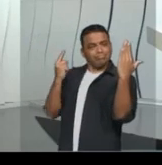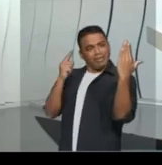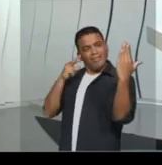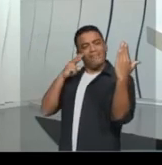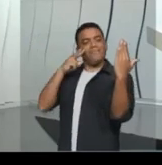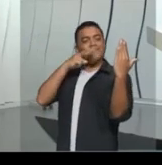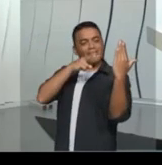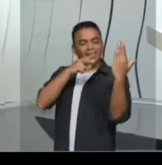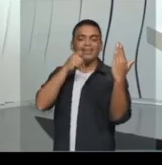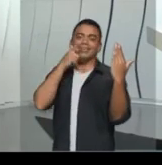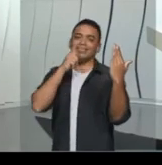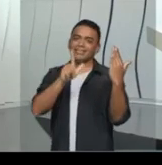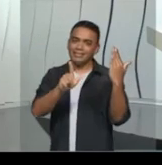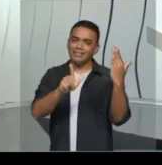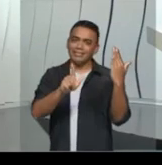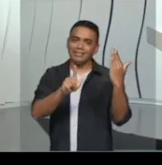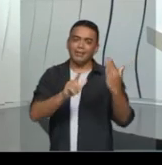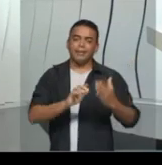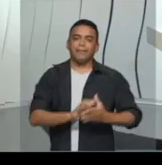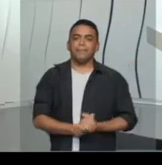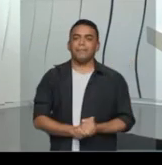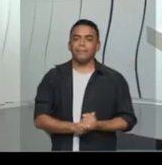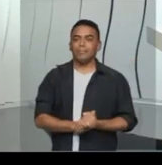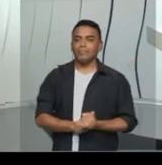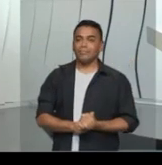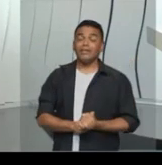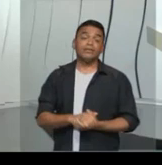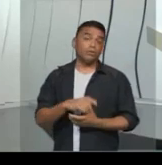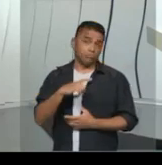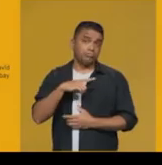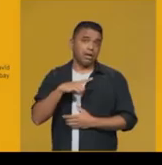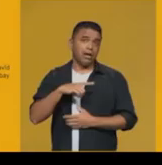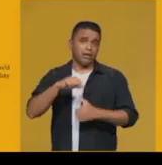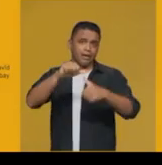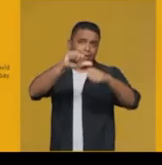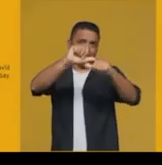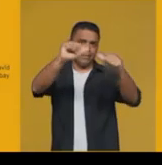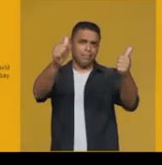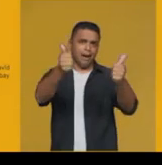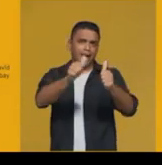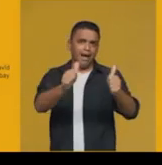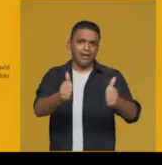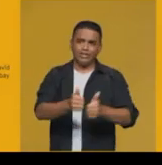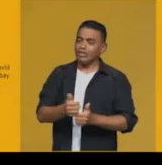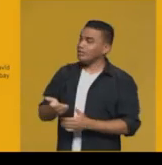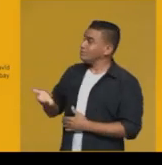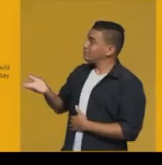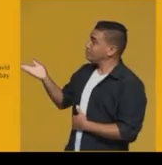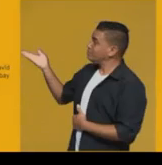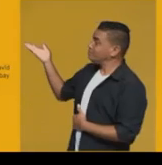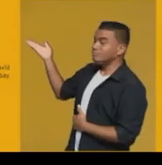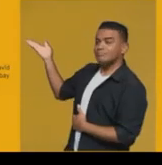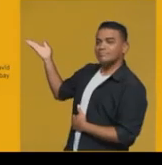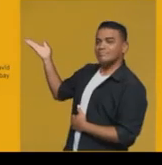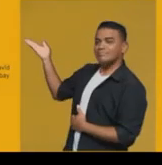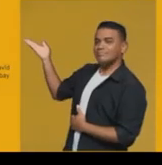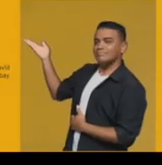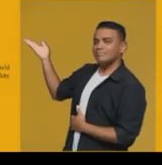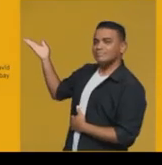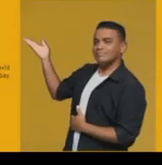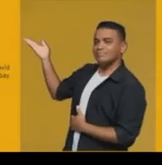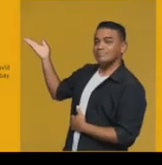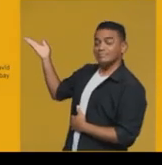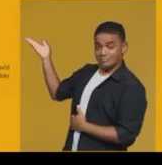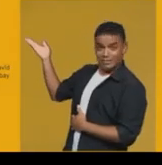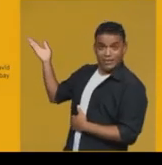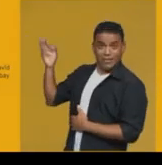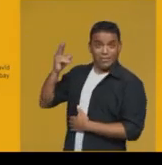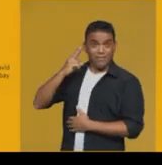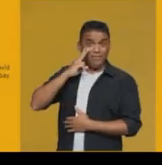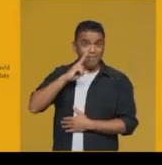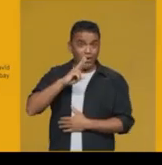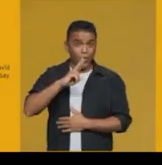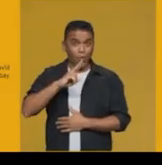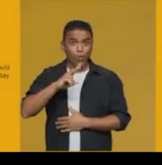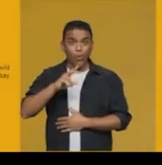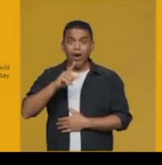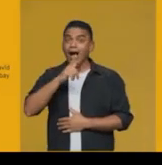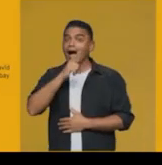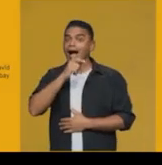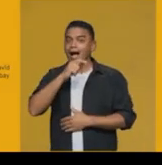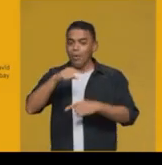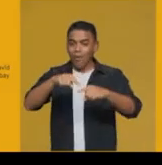Aqui eu trouxe uma imagem que apresenta os dois tipos de reflexão. No lago, eu tenho